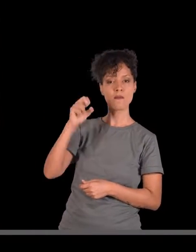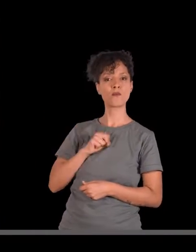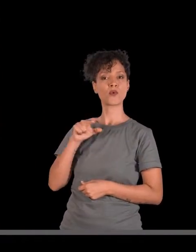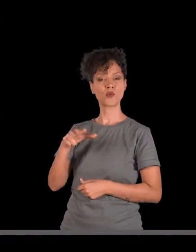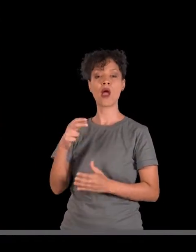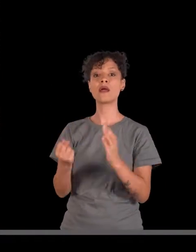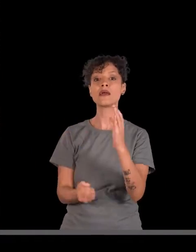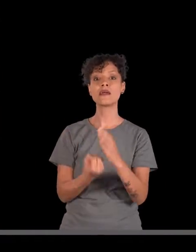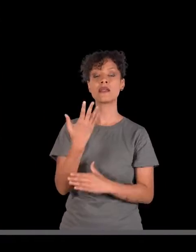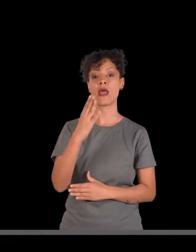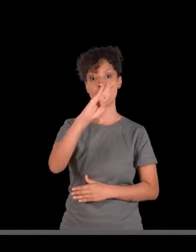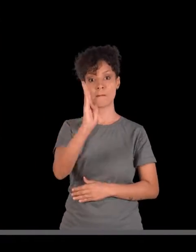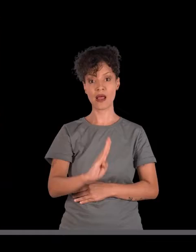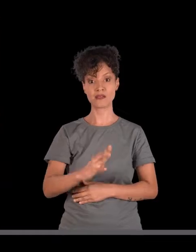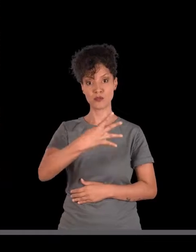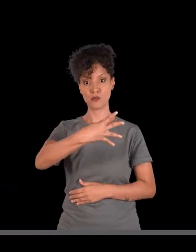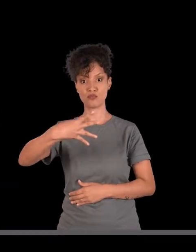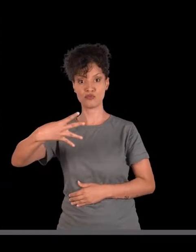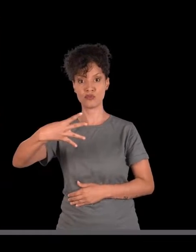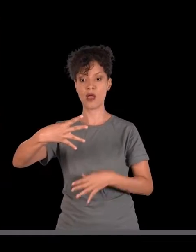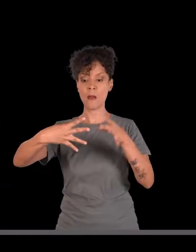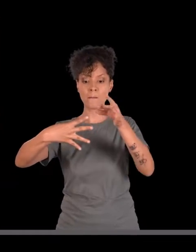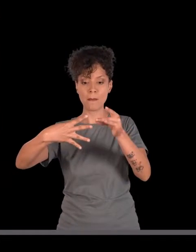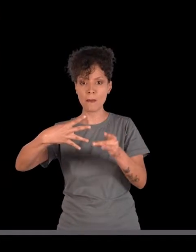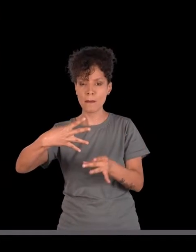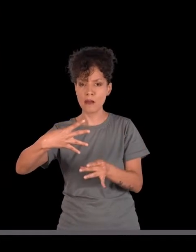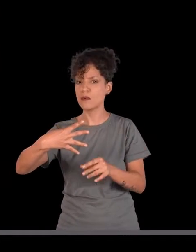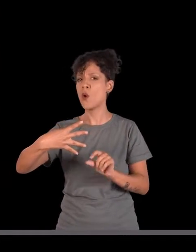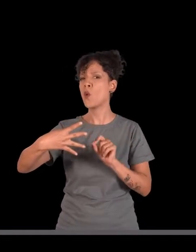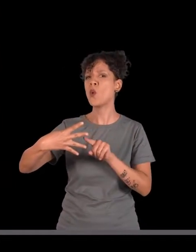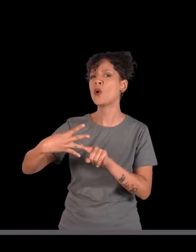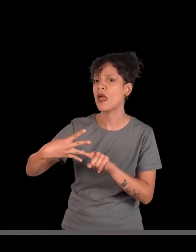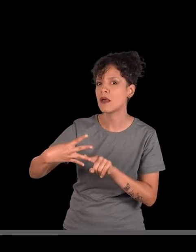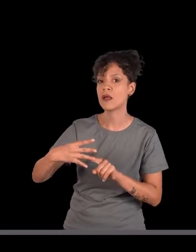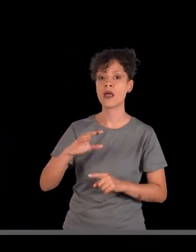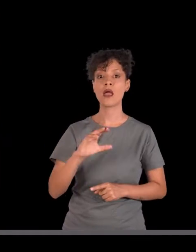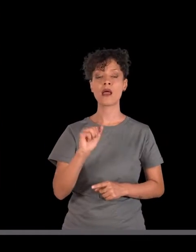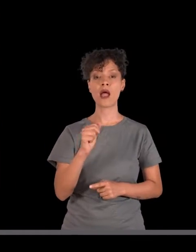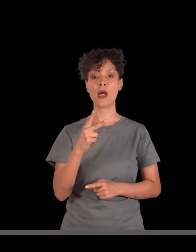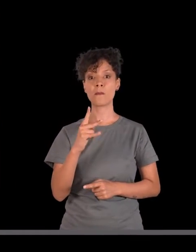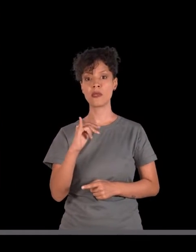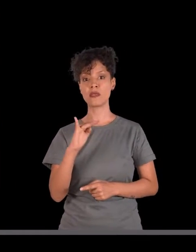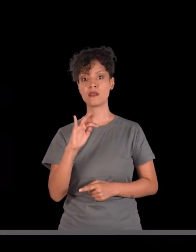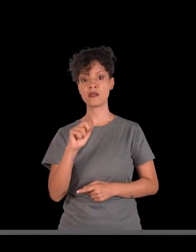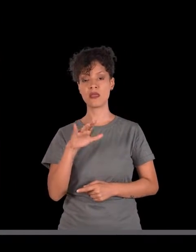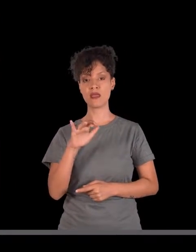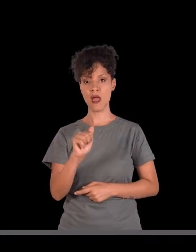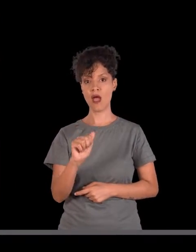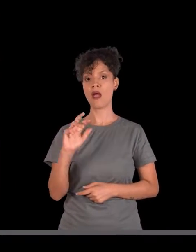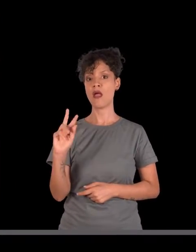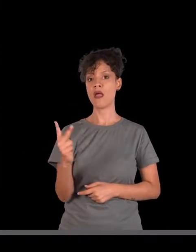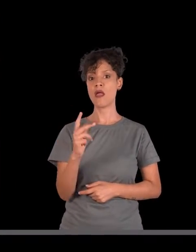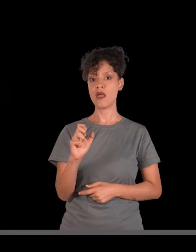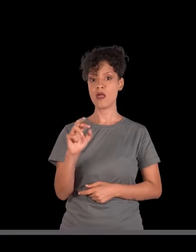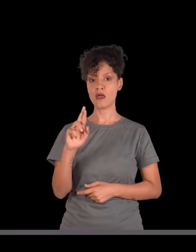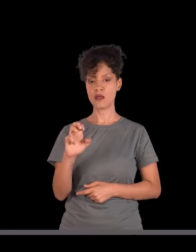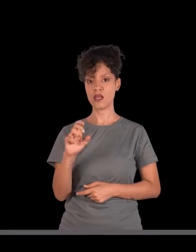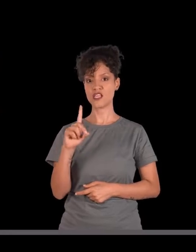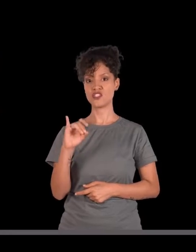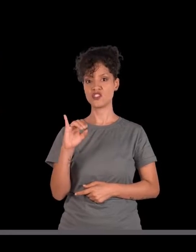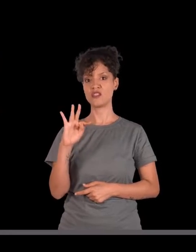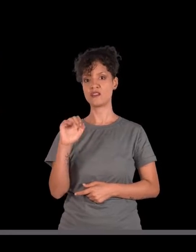vai criar as capitanias hereditárias. Rafael, o que são capitanias hereditárias? É uma subdivisão